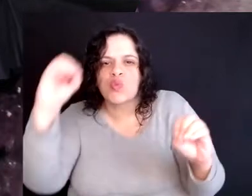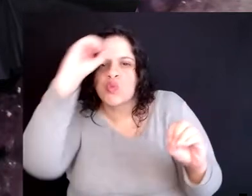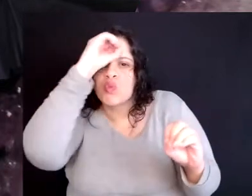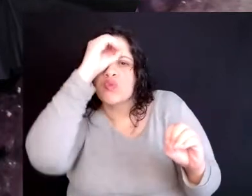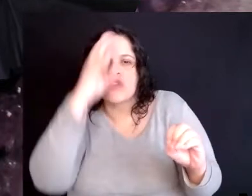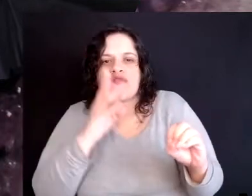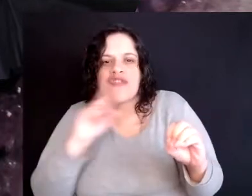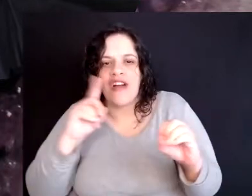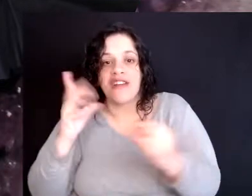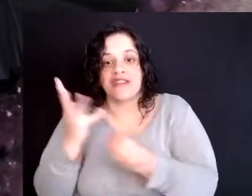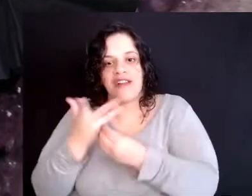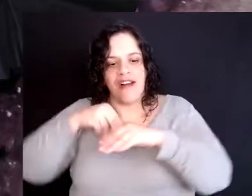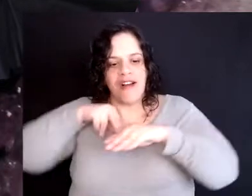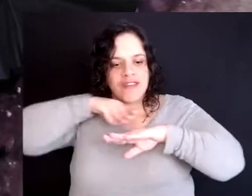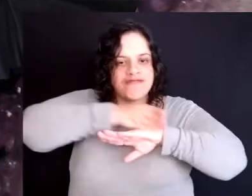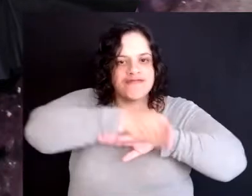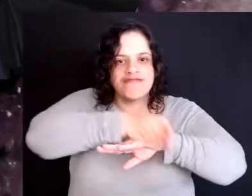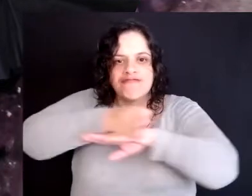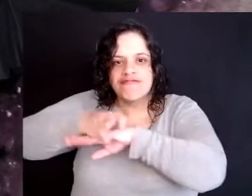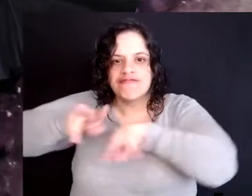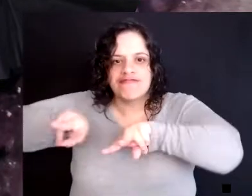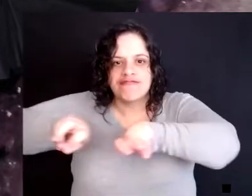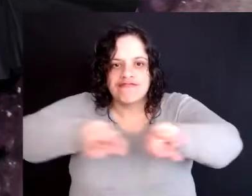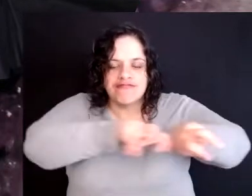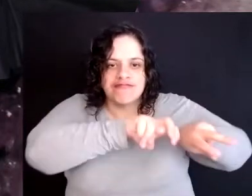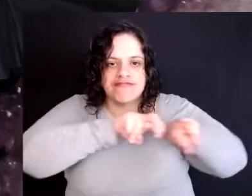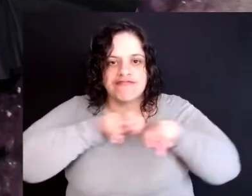de nossa protagonista.